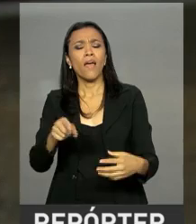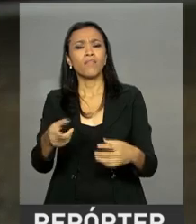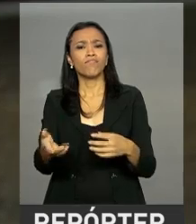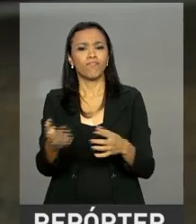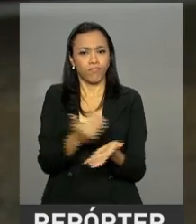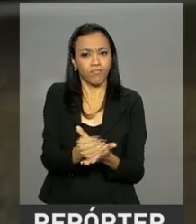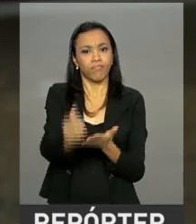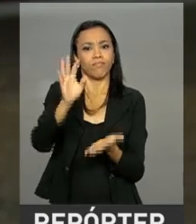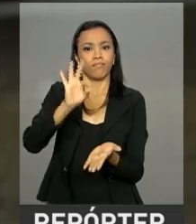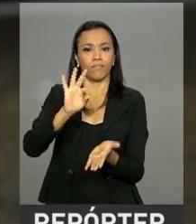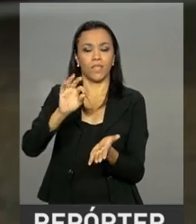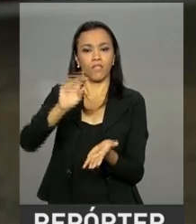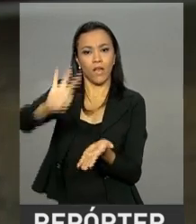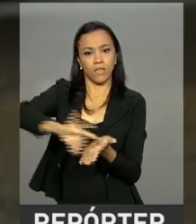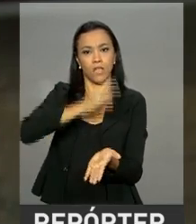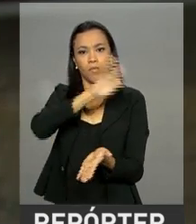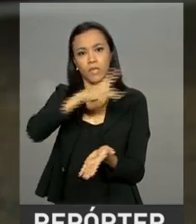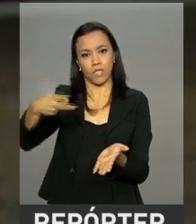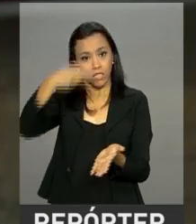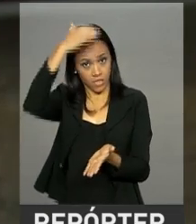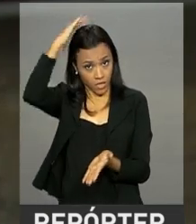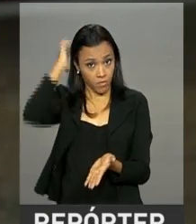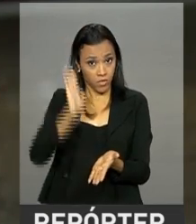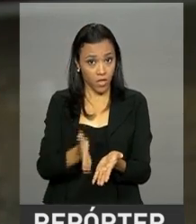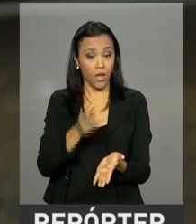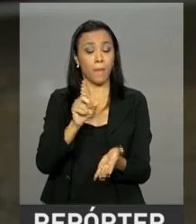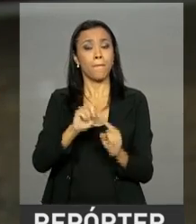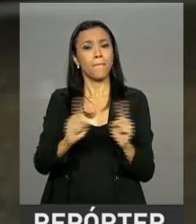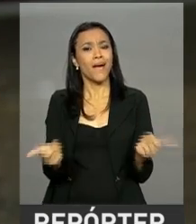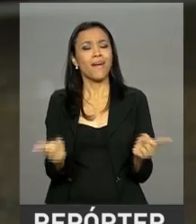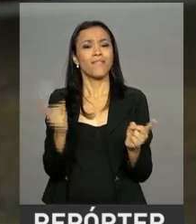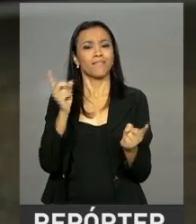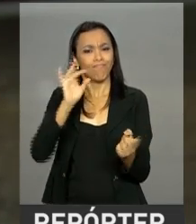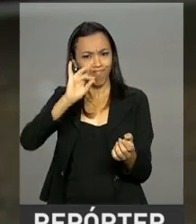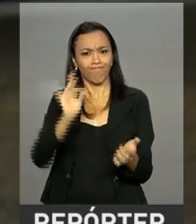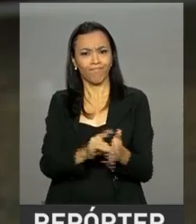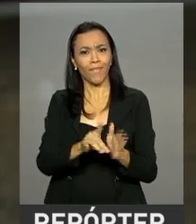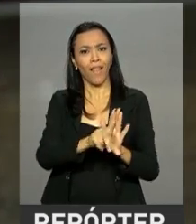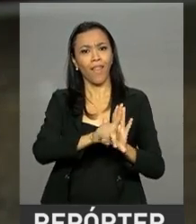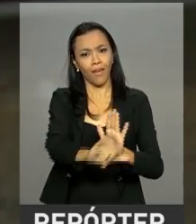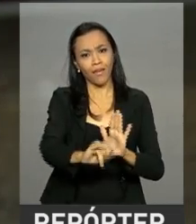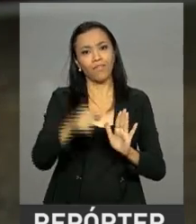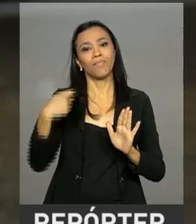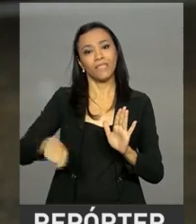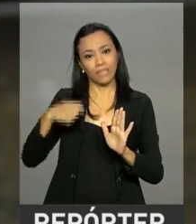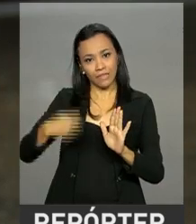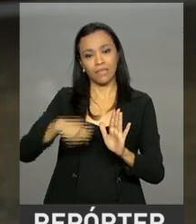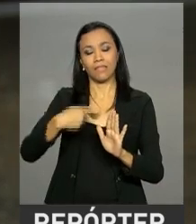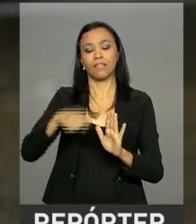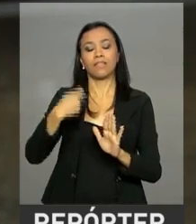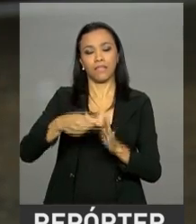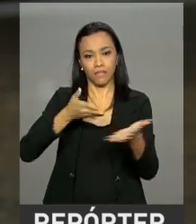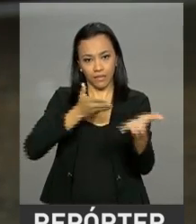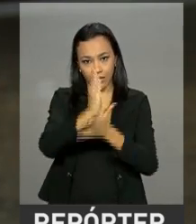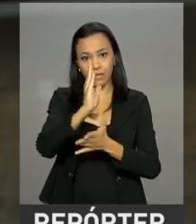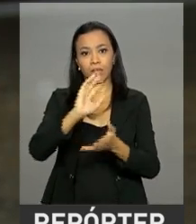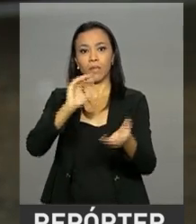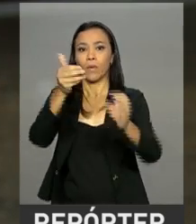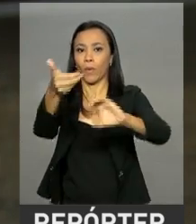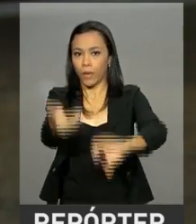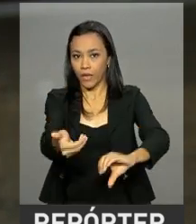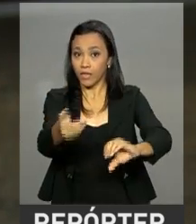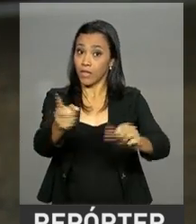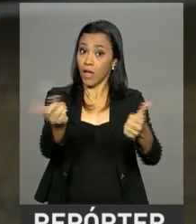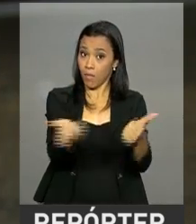assinada pelo presidente em exercício Michel Temer mas para virar lei definitivamente Tem Que Ser aprovada pelo congresso e por isso depois da